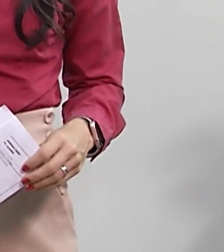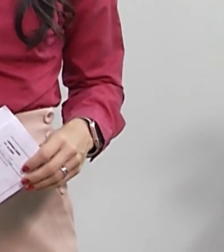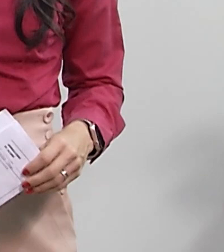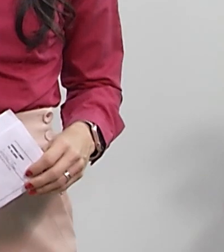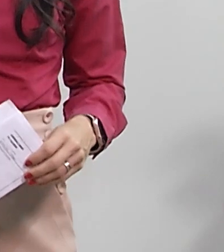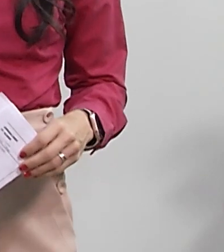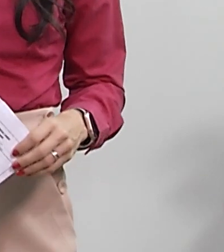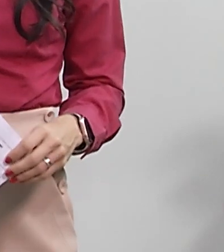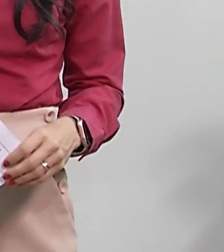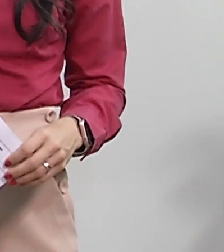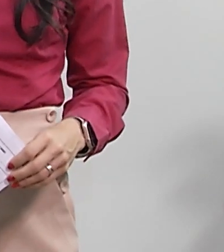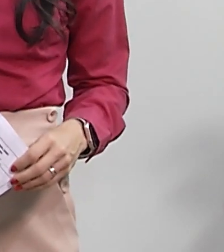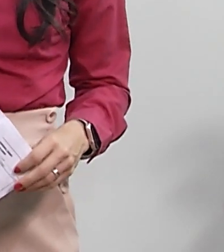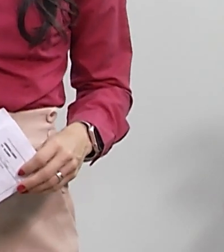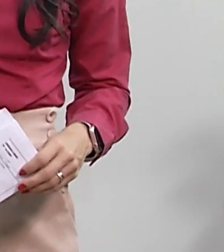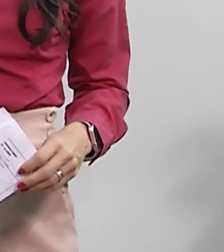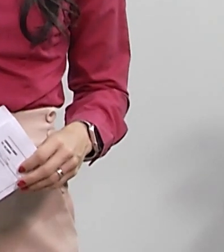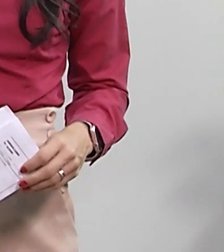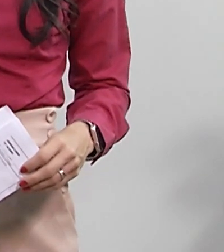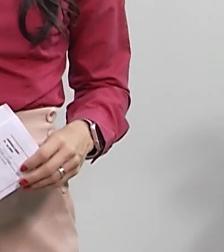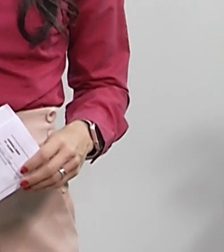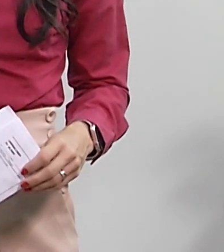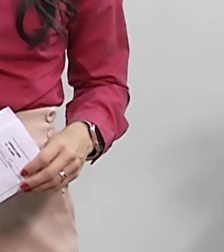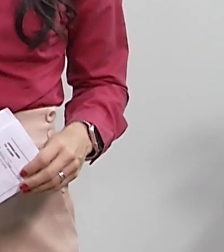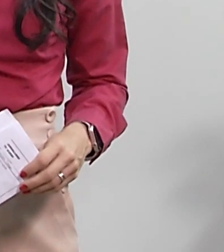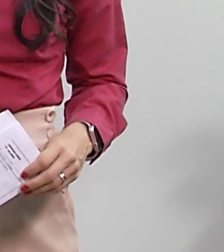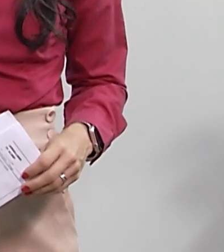na programação da TV Alemes e também no